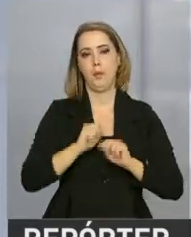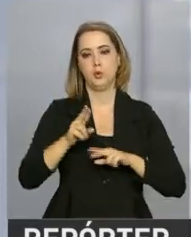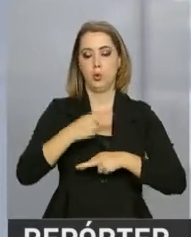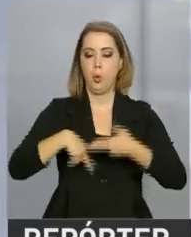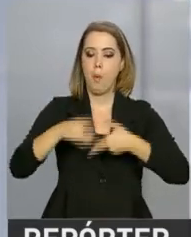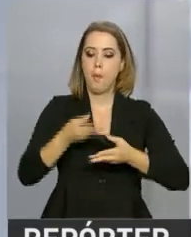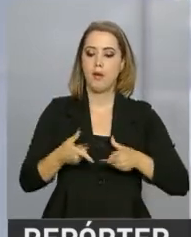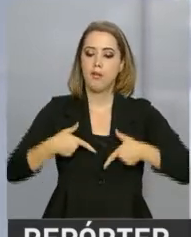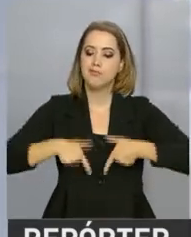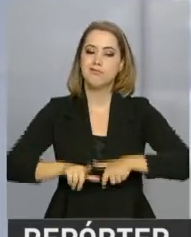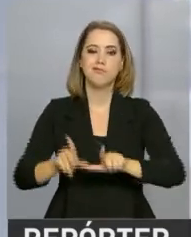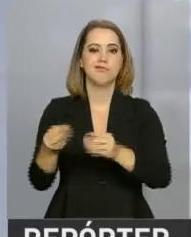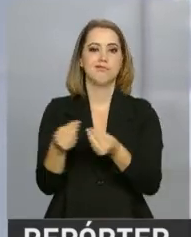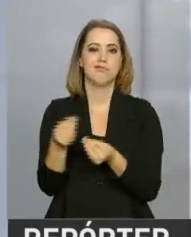né lembro sempre a cada um